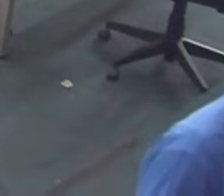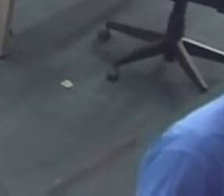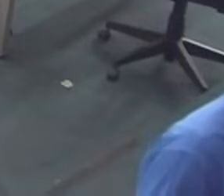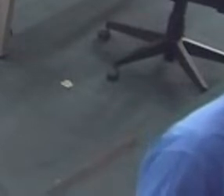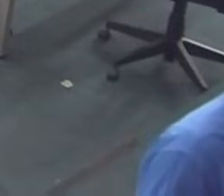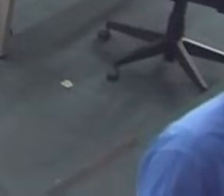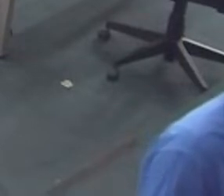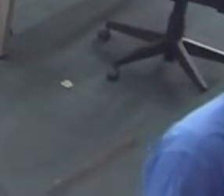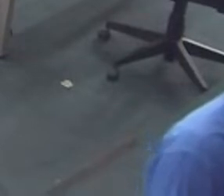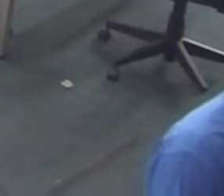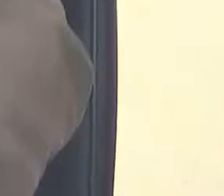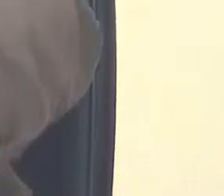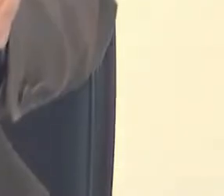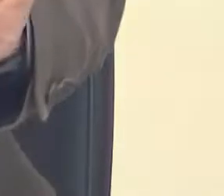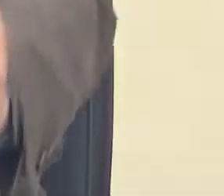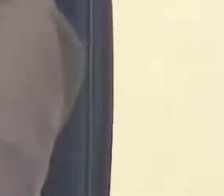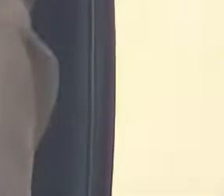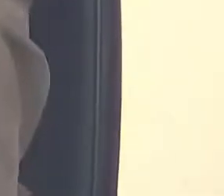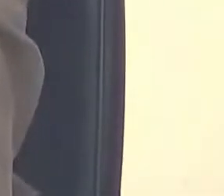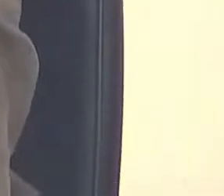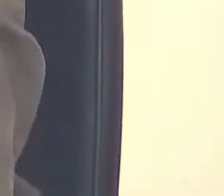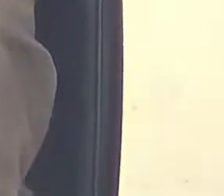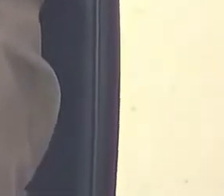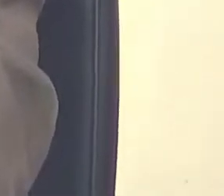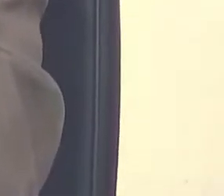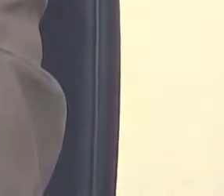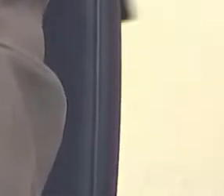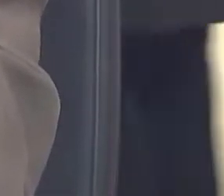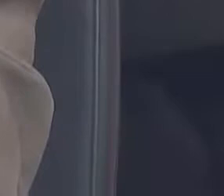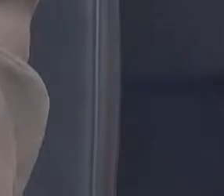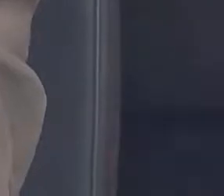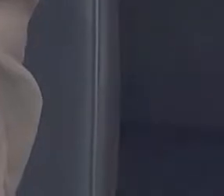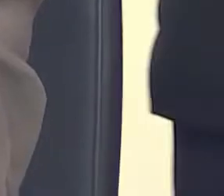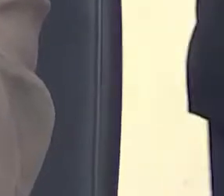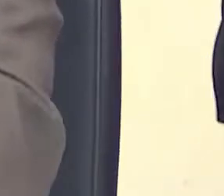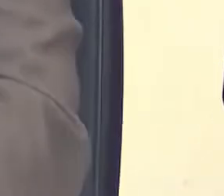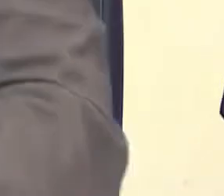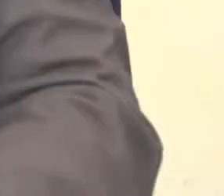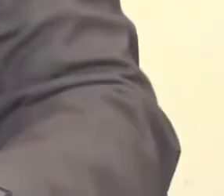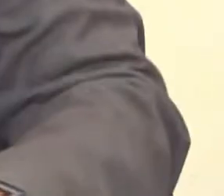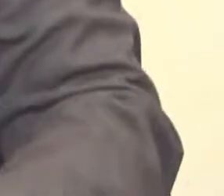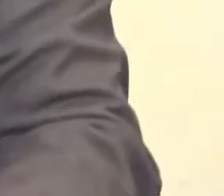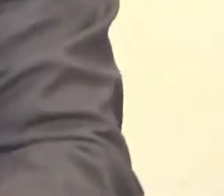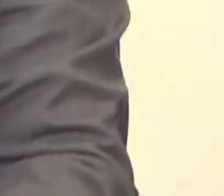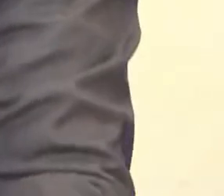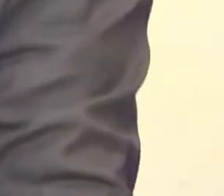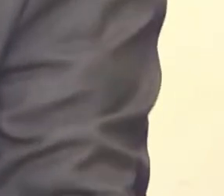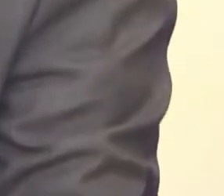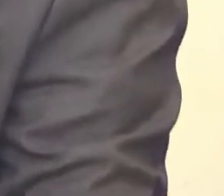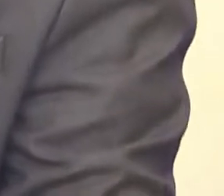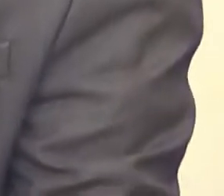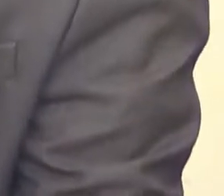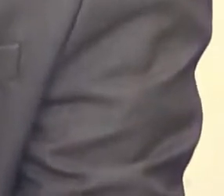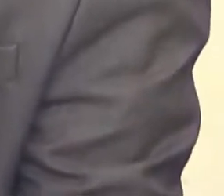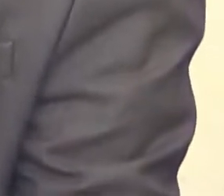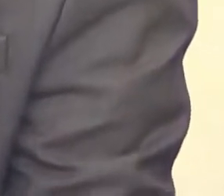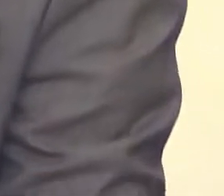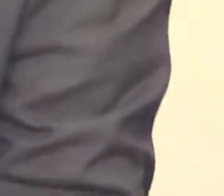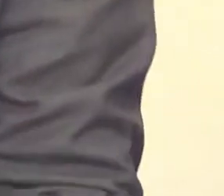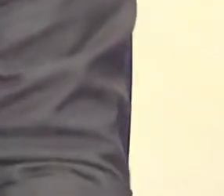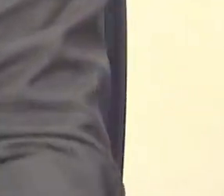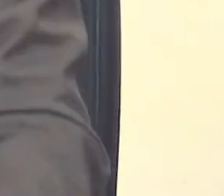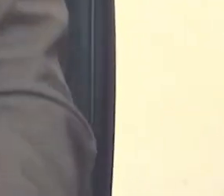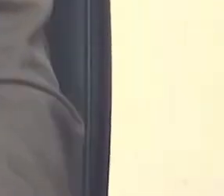para a 44ª audiência pública promovida pela Comissão de Constituição e Legalidade.